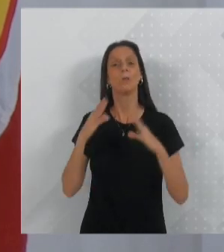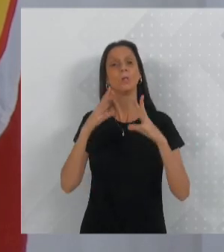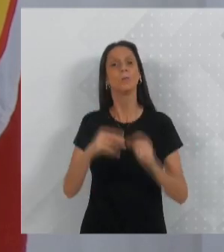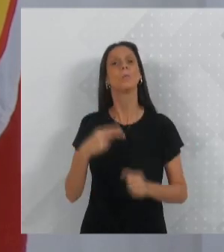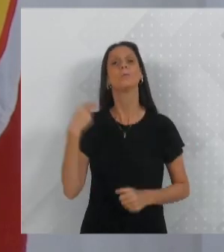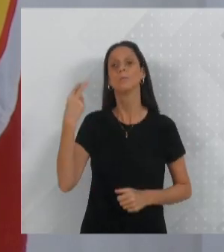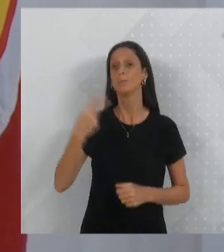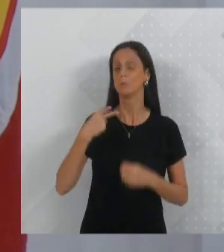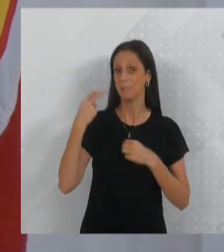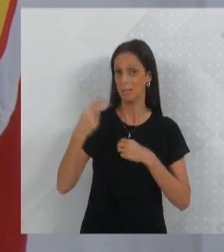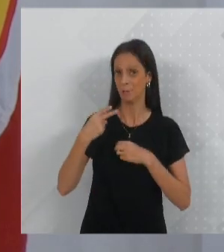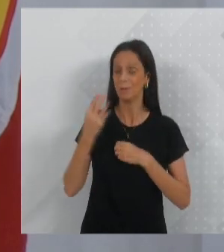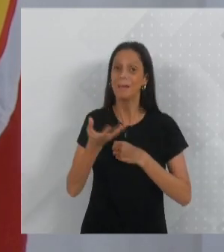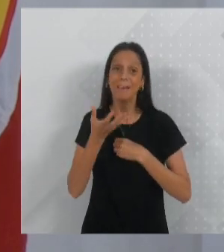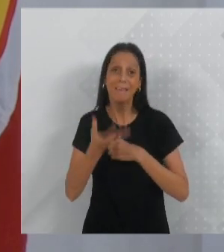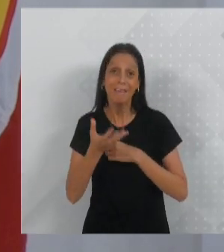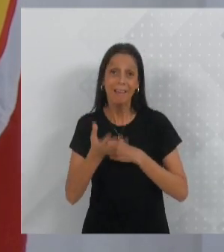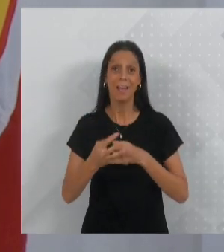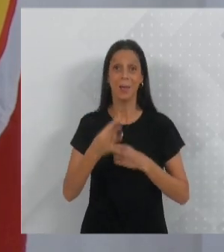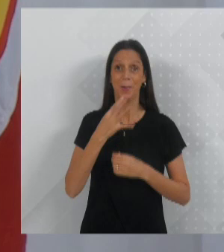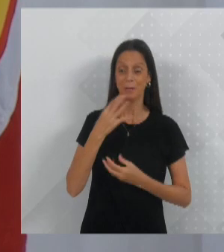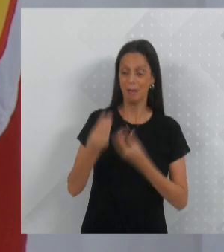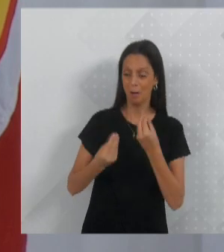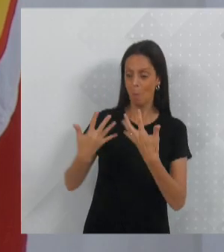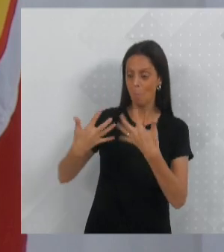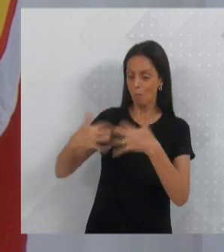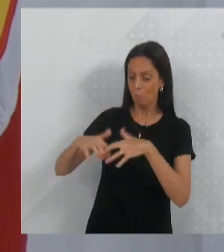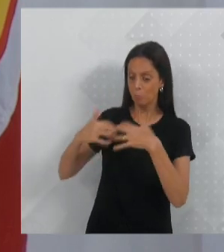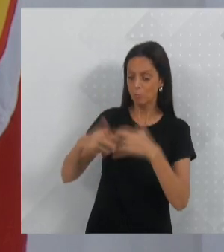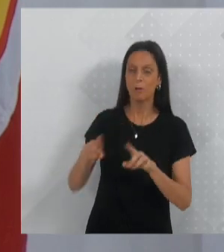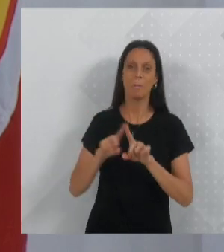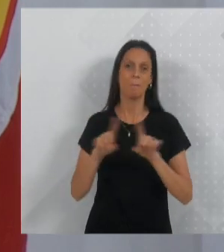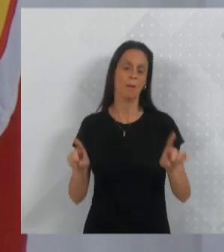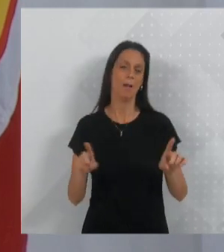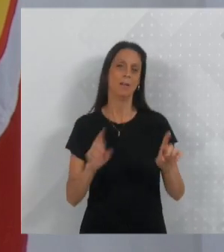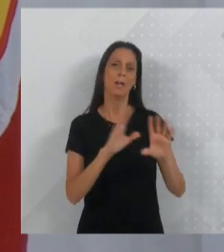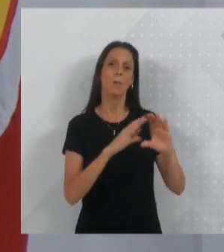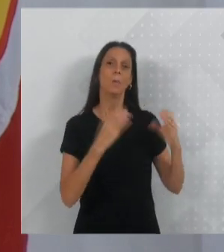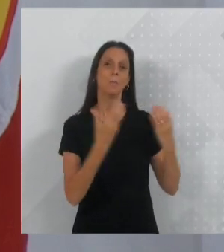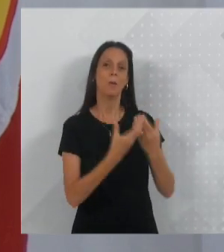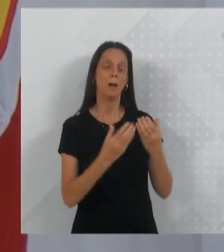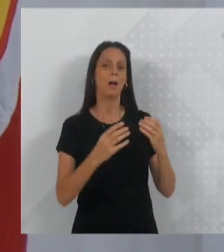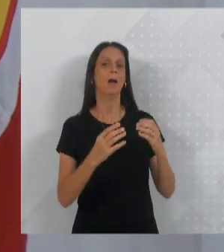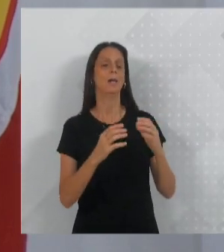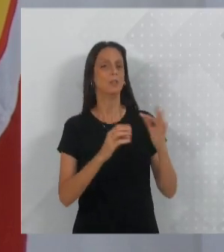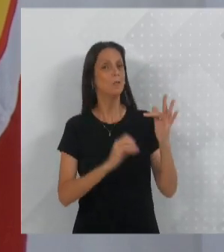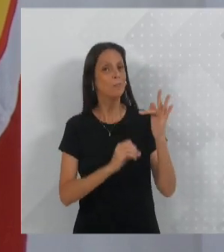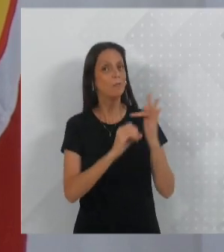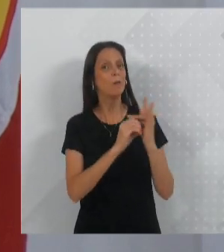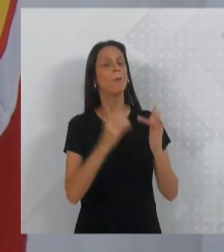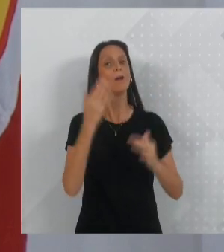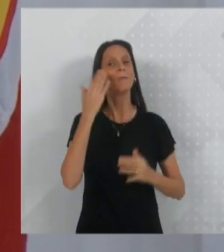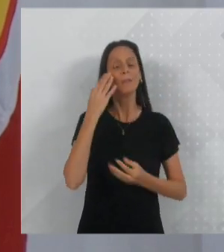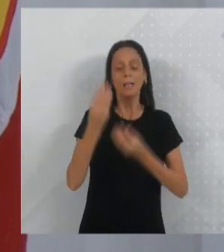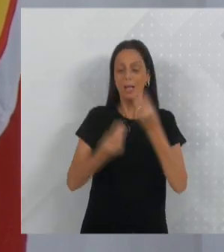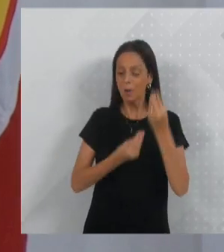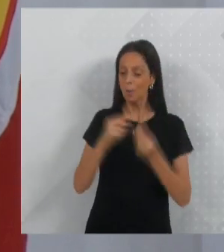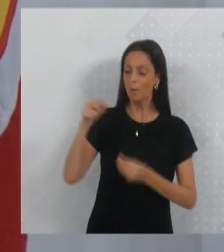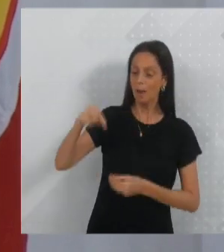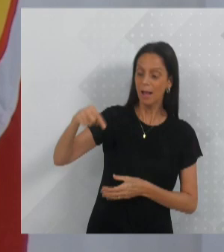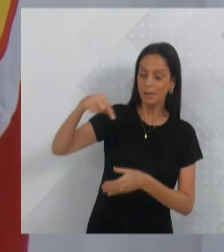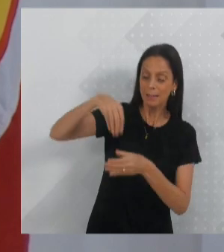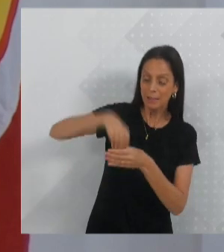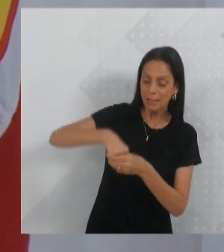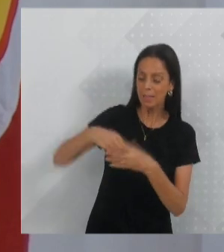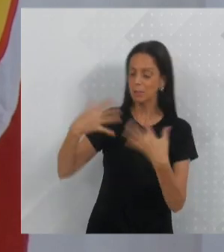fizerem interessados em conhecer o funcionamento mas a comunidade da Fortaleza para poder entender de fato o funcionamento da bomba do